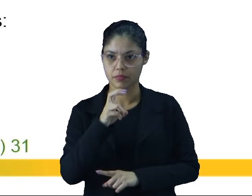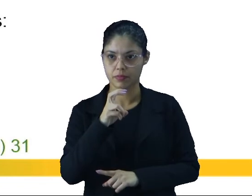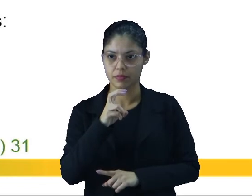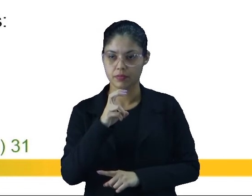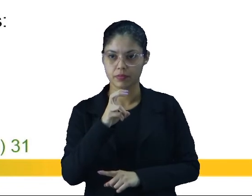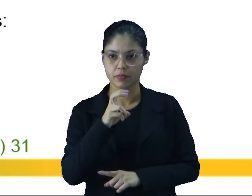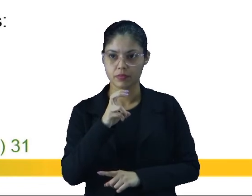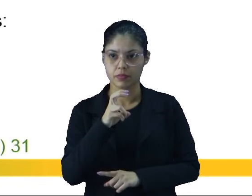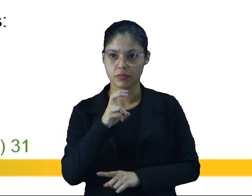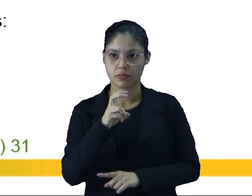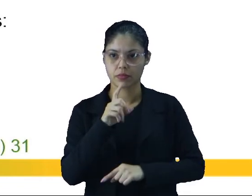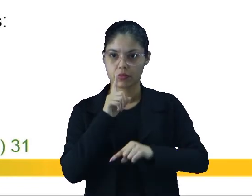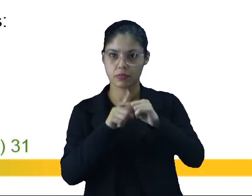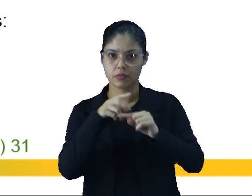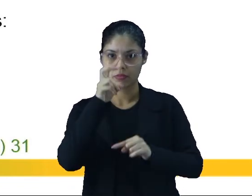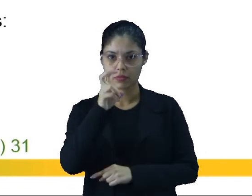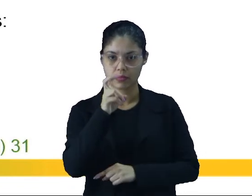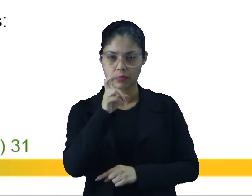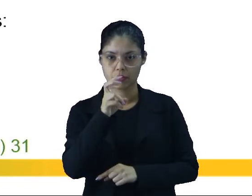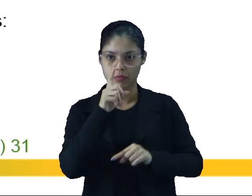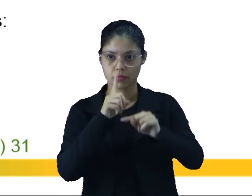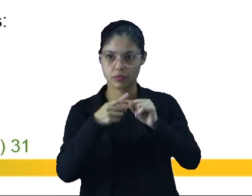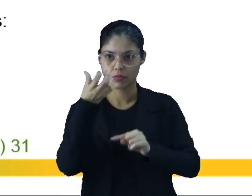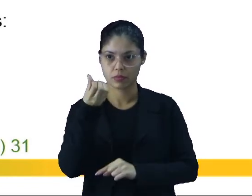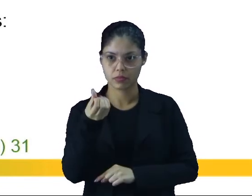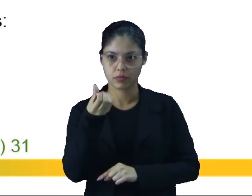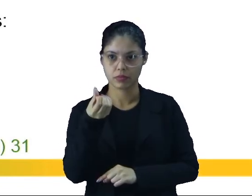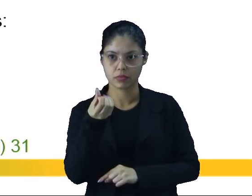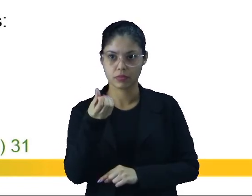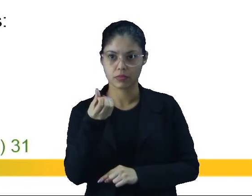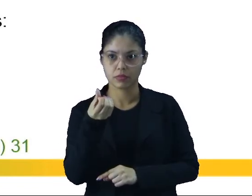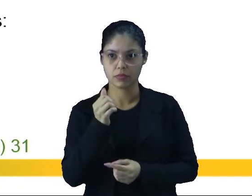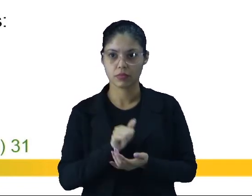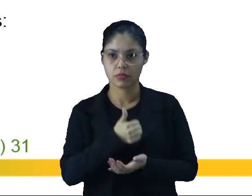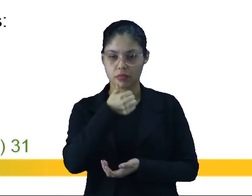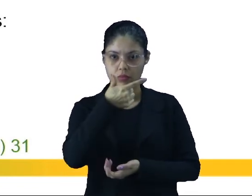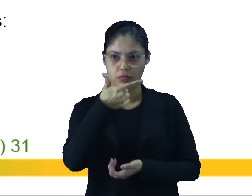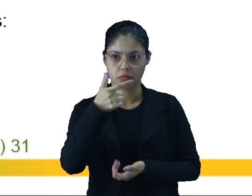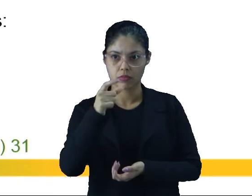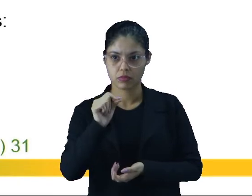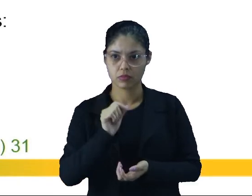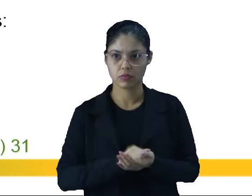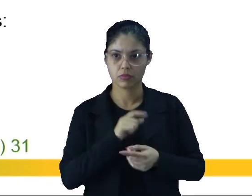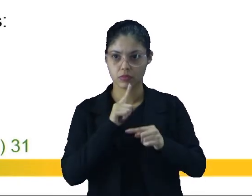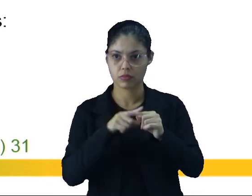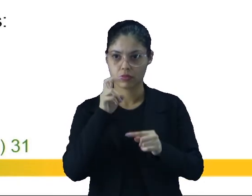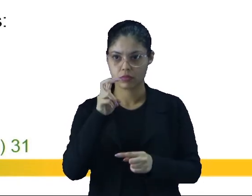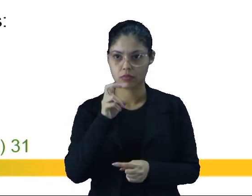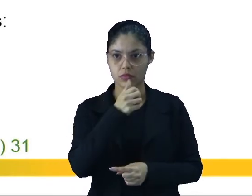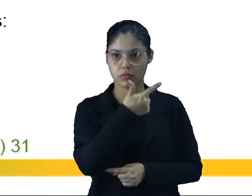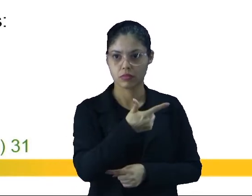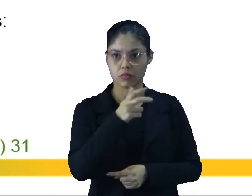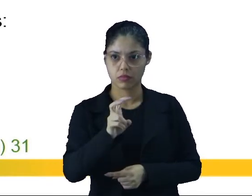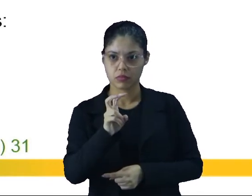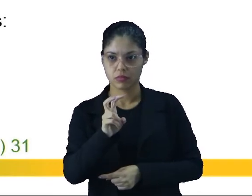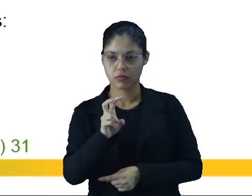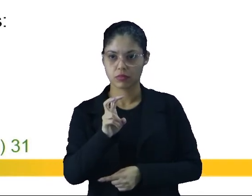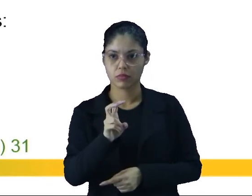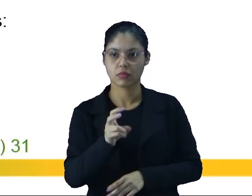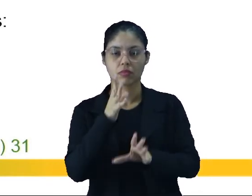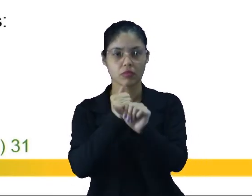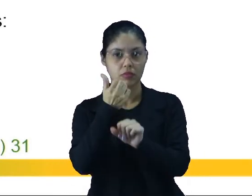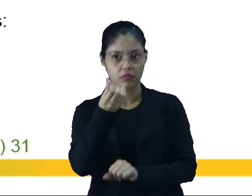é 5, mais a razão que é 6. 4 vezes 5 é 20. 20 mais 5,